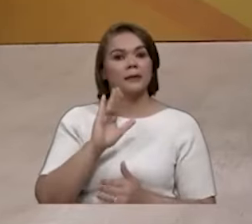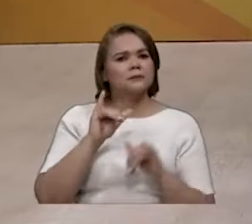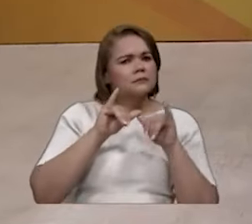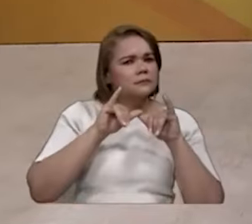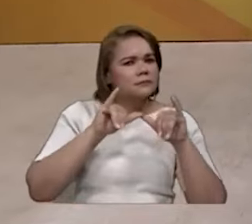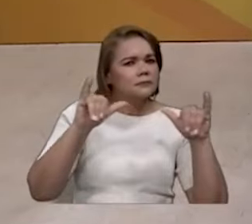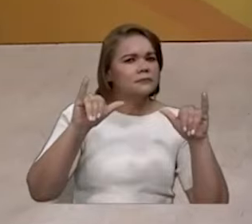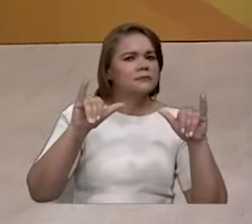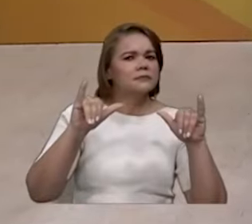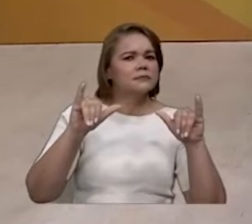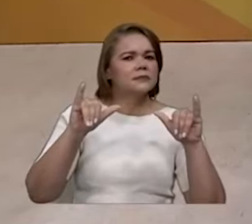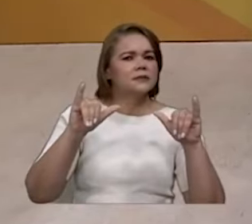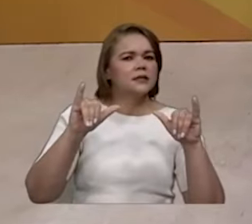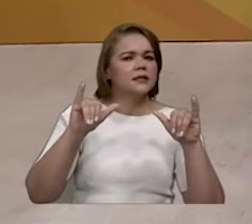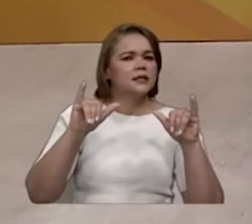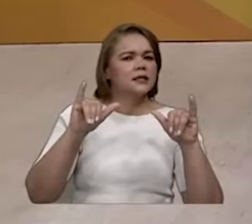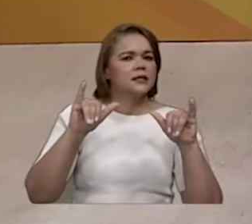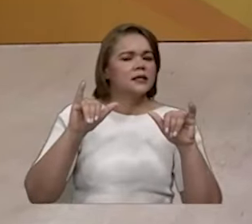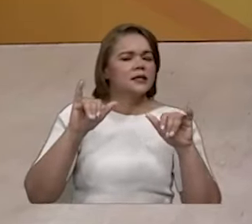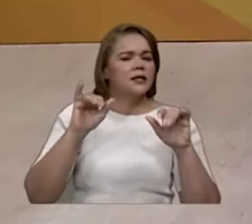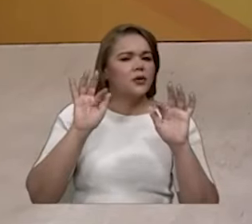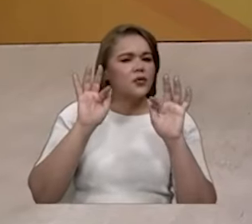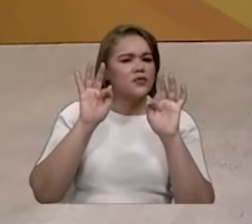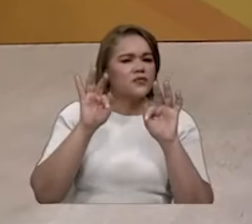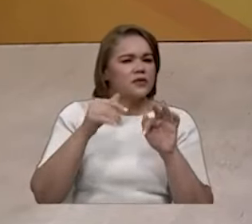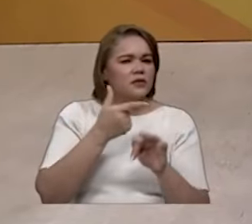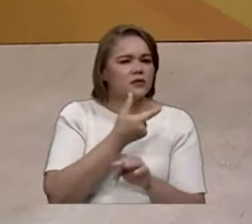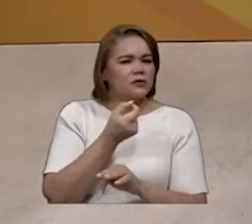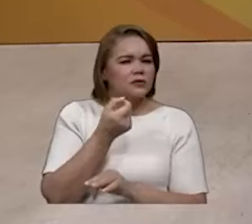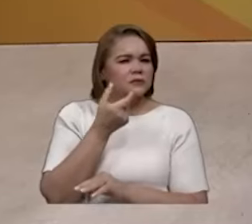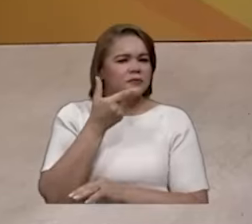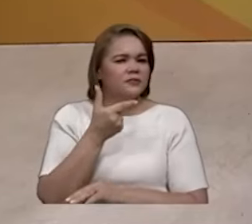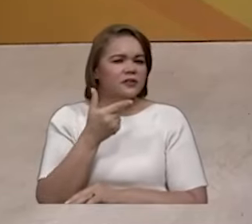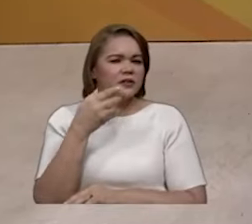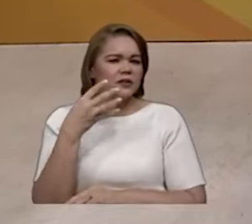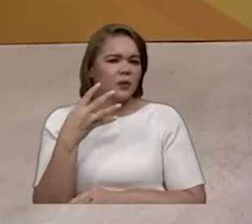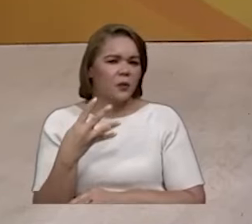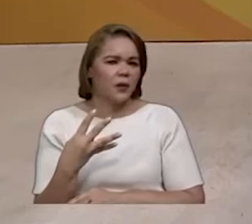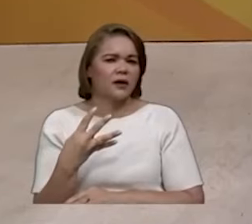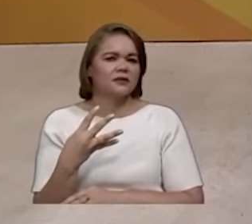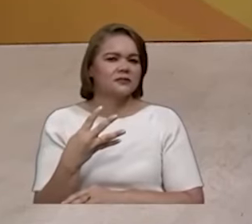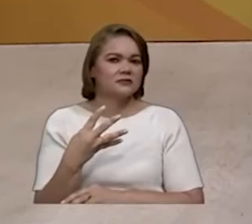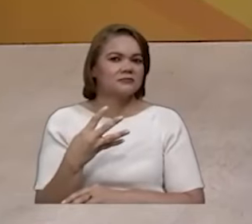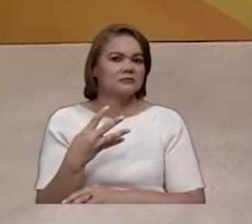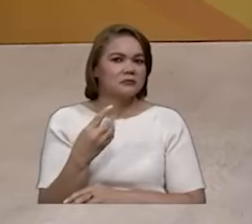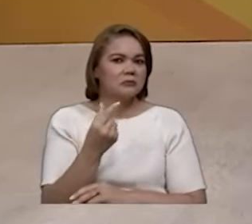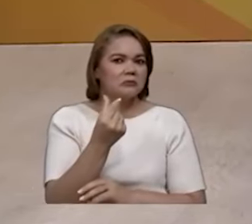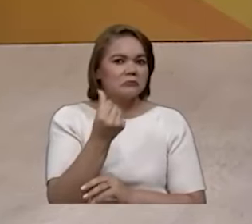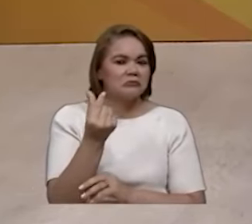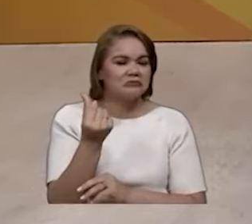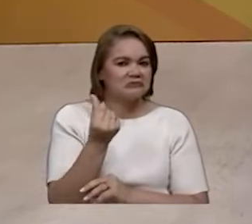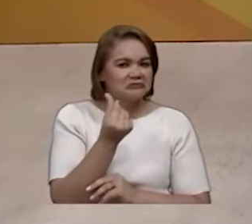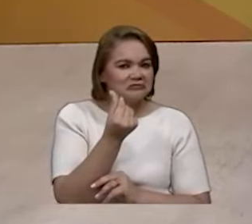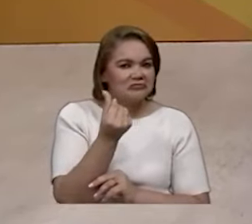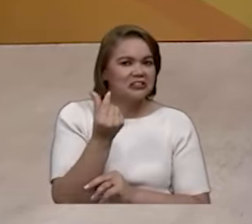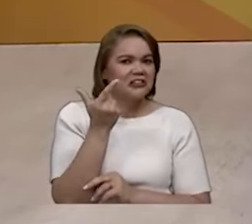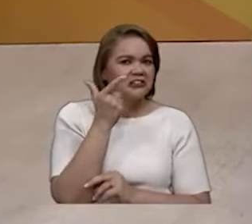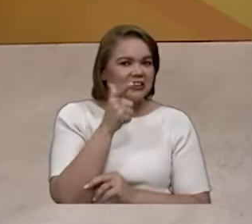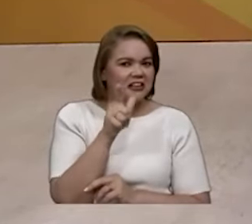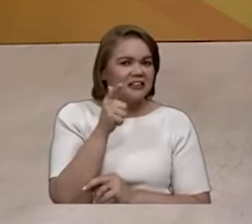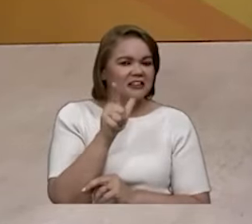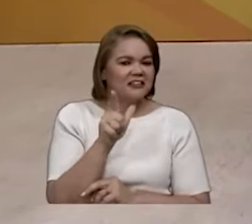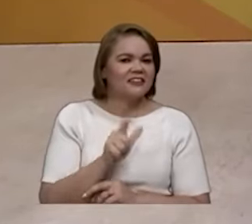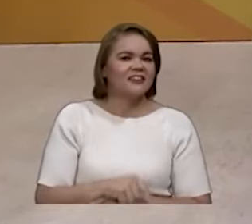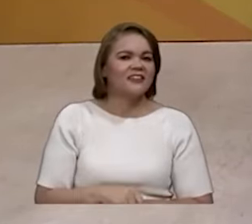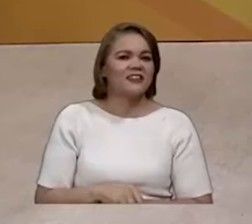falar, que tal passar o finalzinho de 2024 com uma grana recheada na conta, hein? Bom demais essa proposta, hein?